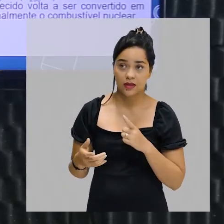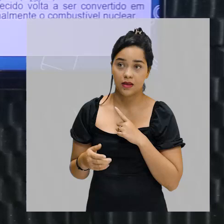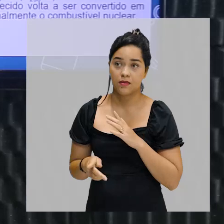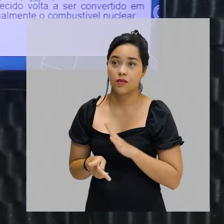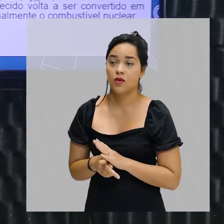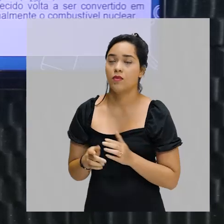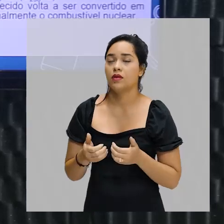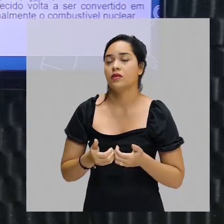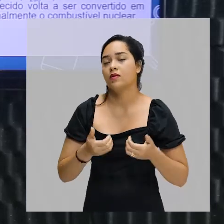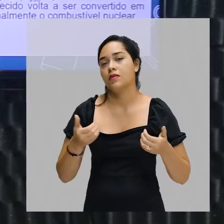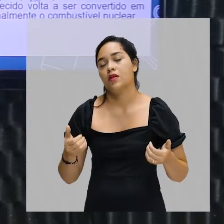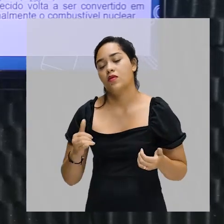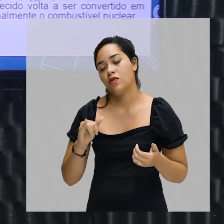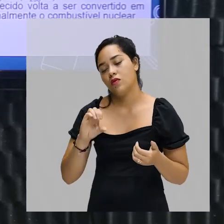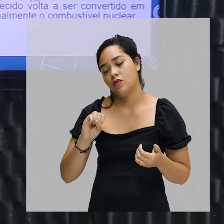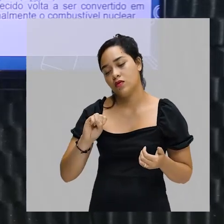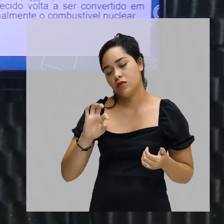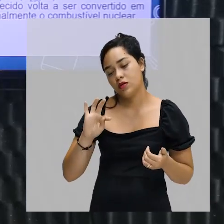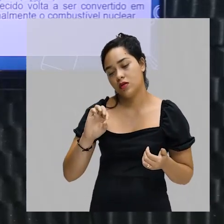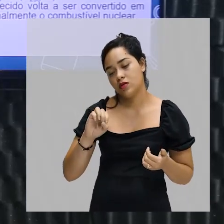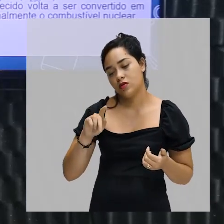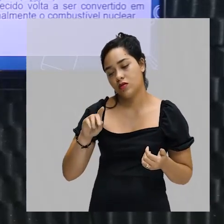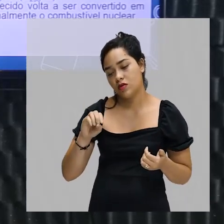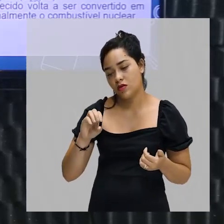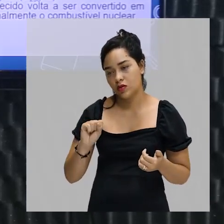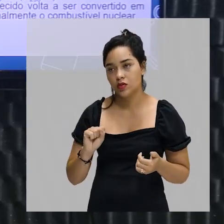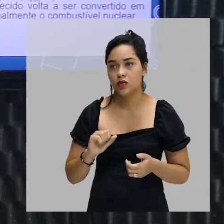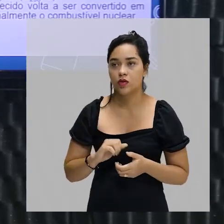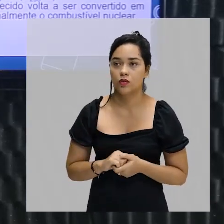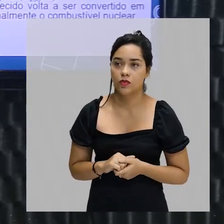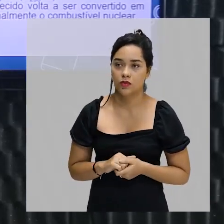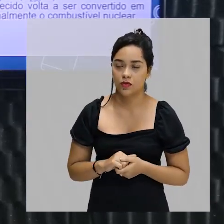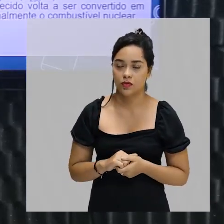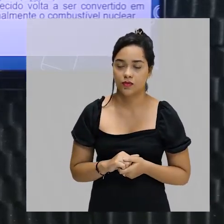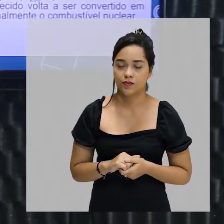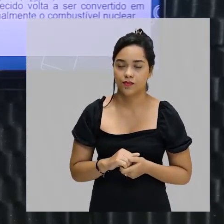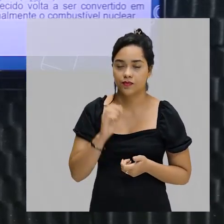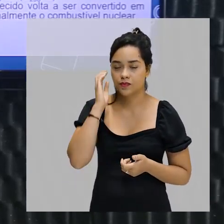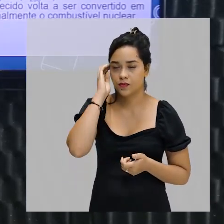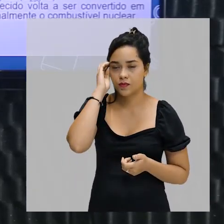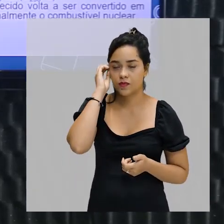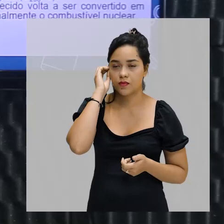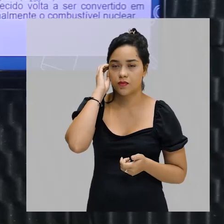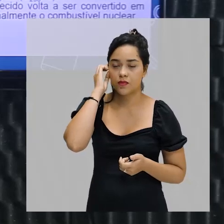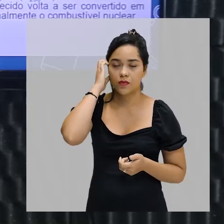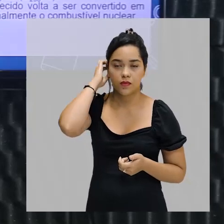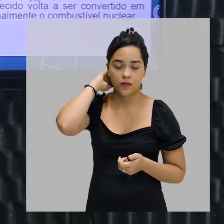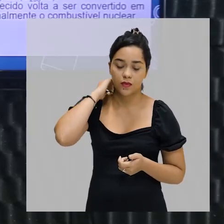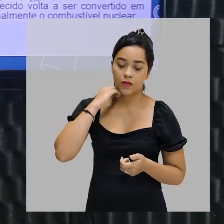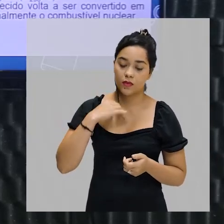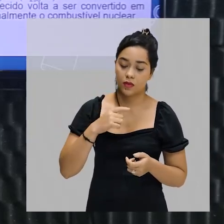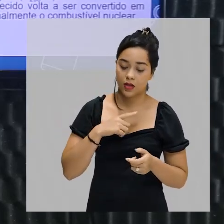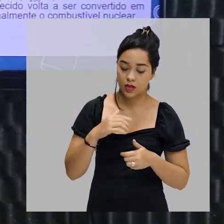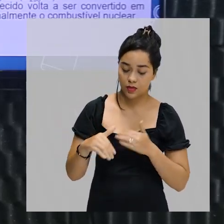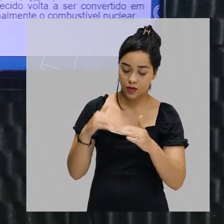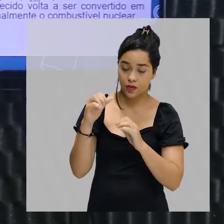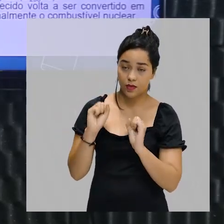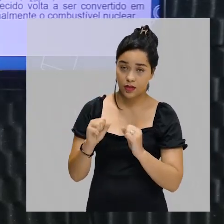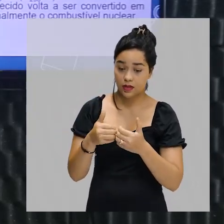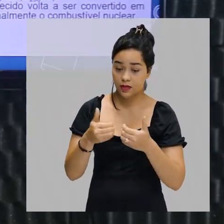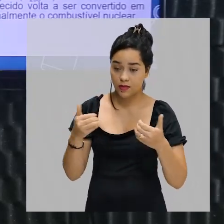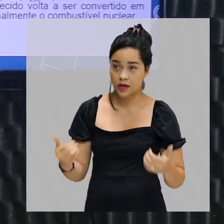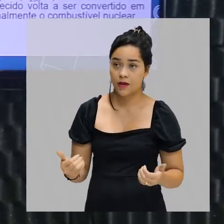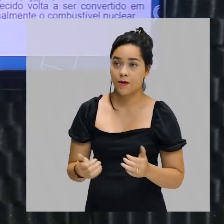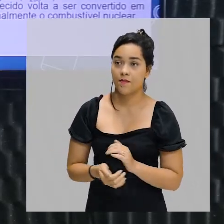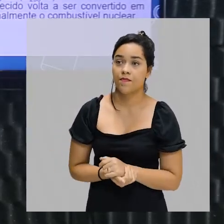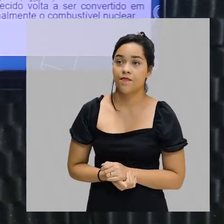para separar os isótopos, certo? Físsil do isótopo não físsil. Então, o que a gente vai fazer? A gente vai pegar um processo para fazer essa separação.